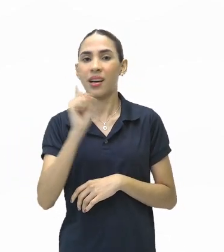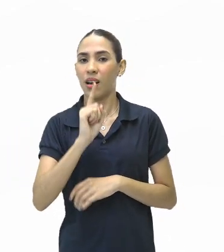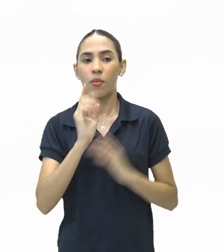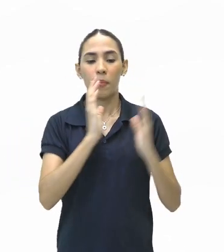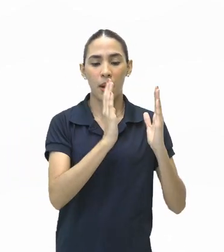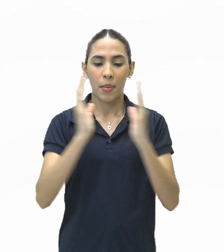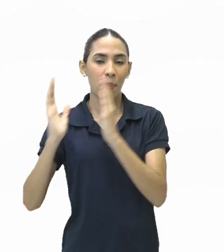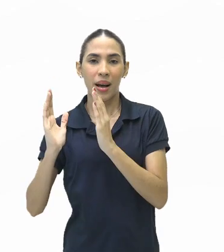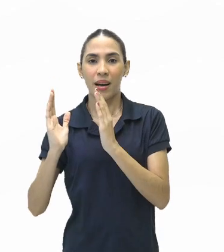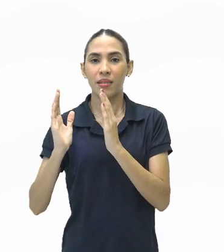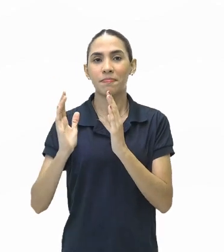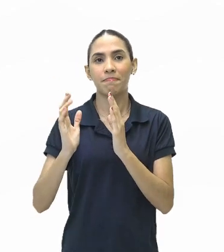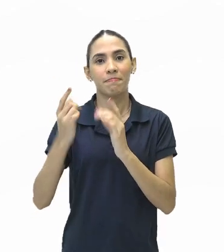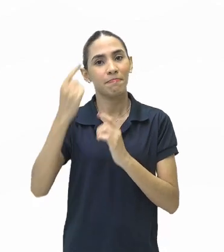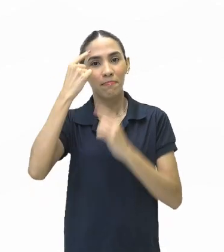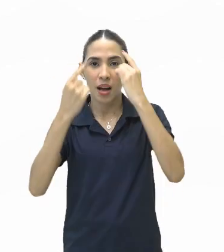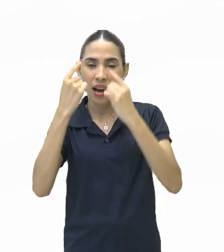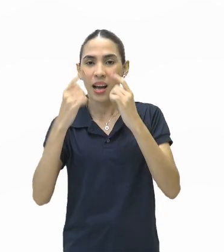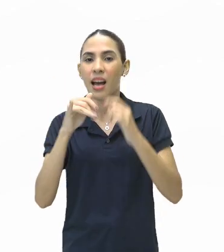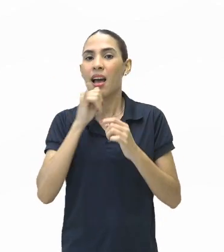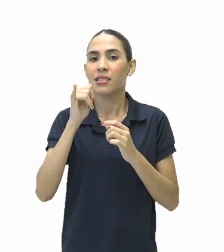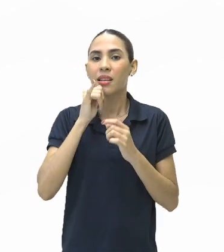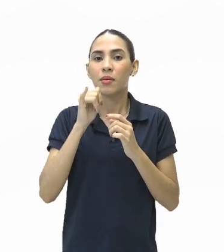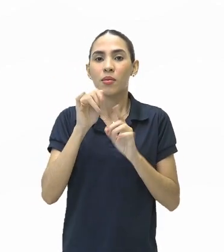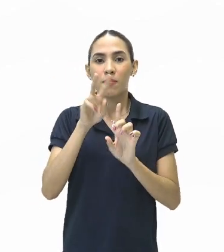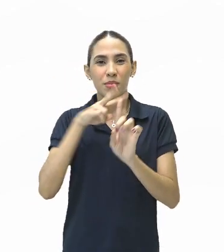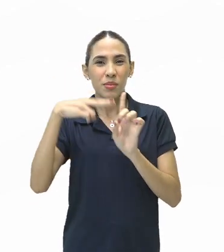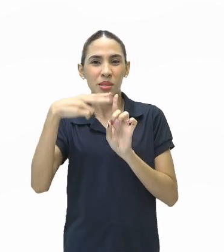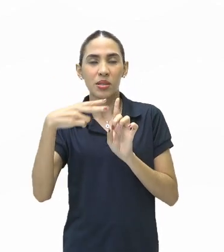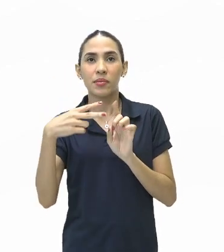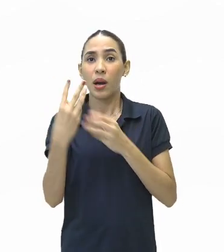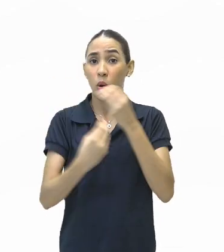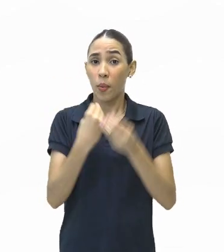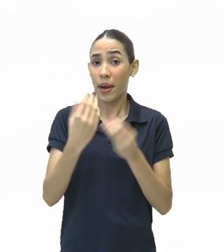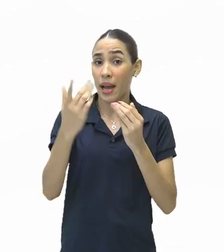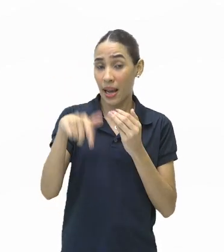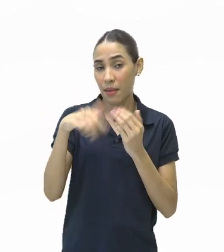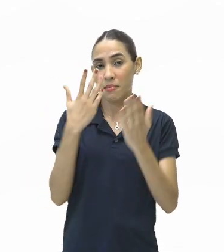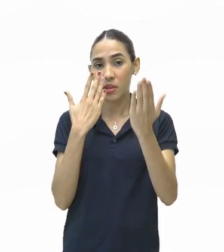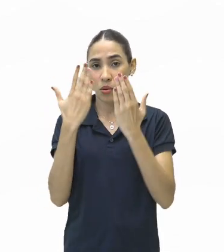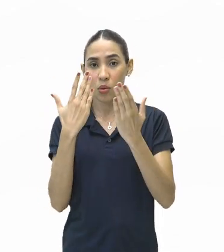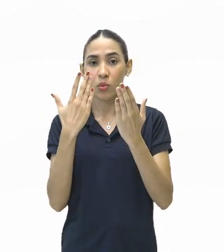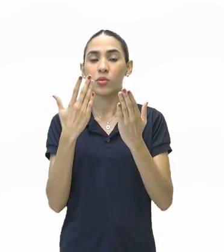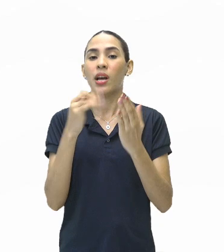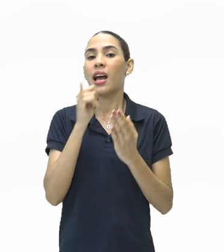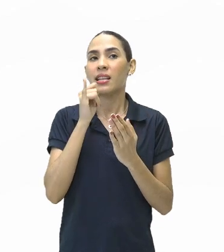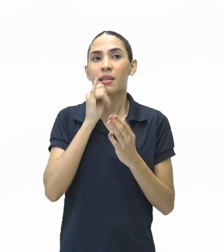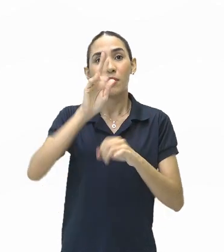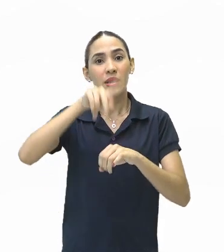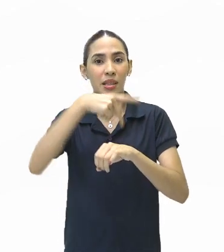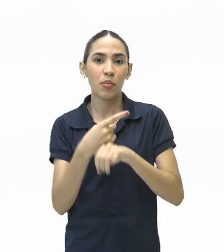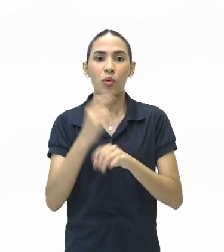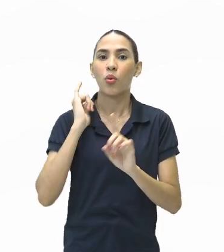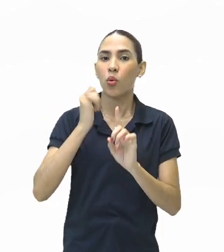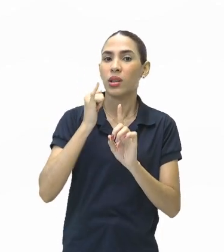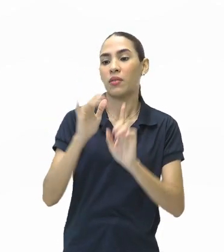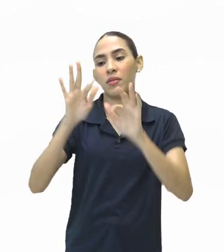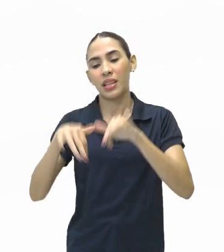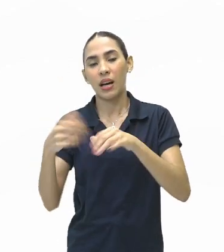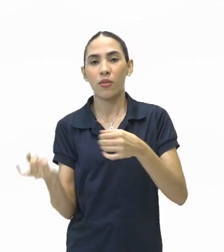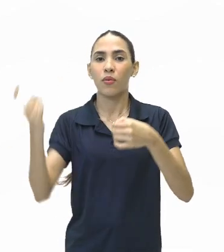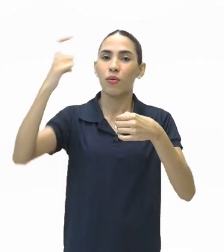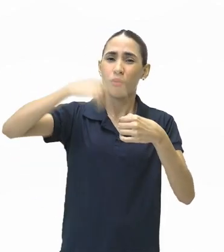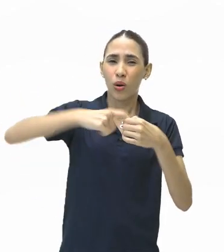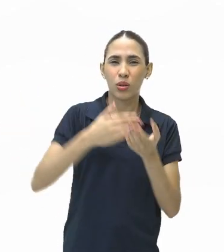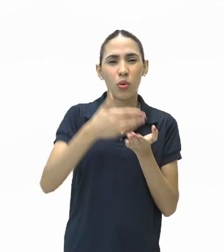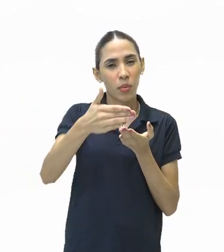vai, vem, então tem que ter atenção para a gente ter noção, porque como é psicológico, a gente sabe que está aqui, uma hora de estar contando já o final, aí volta, então